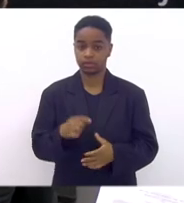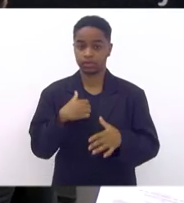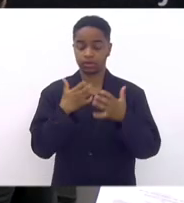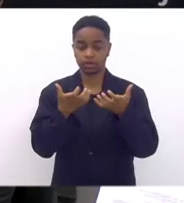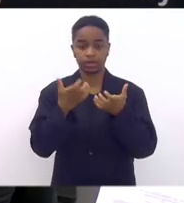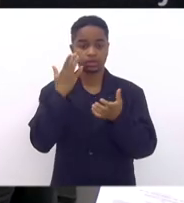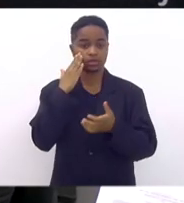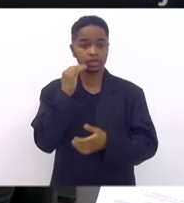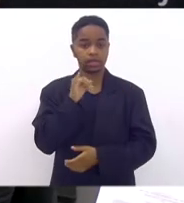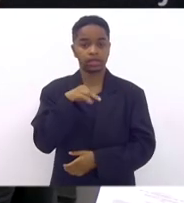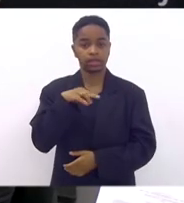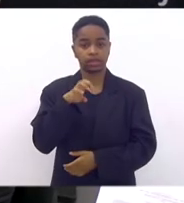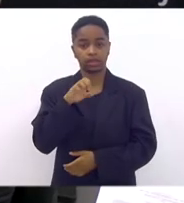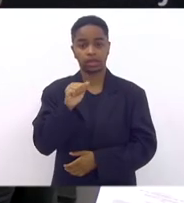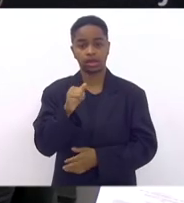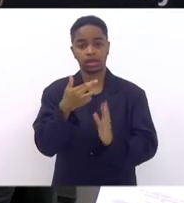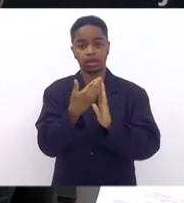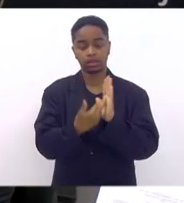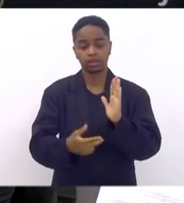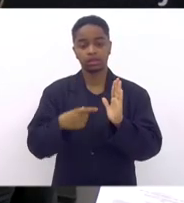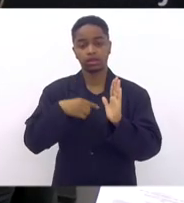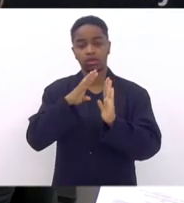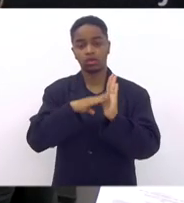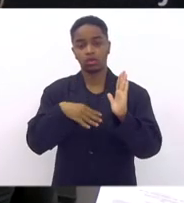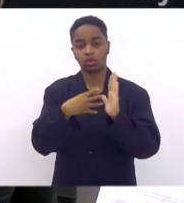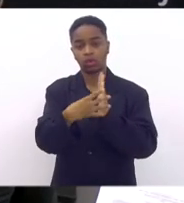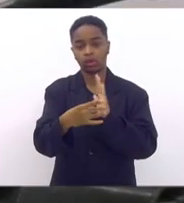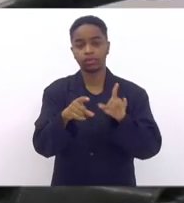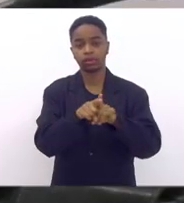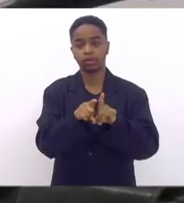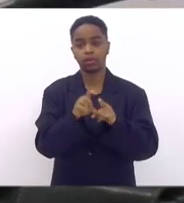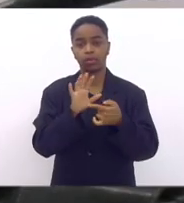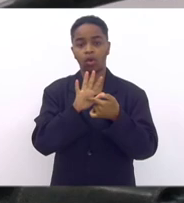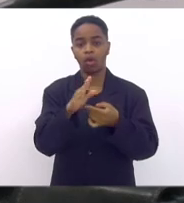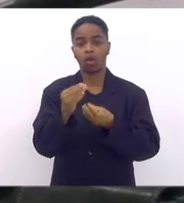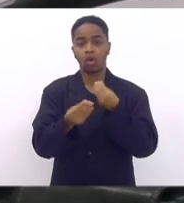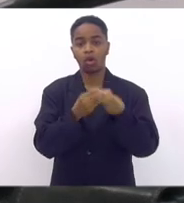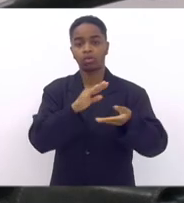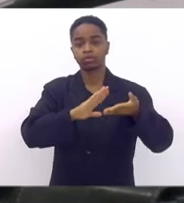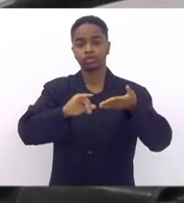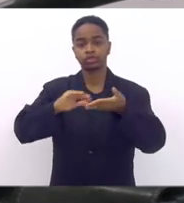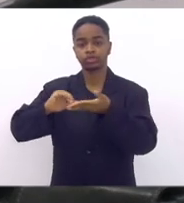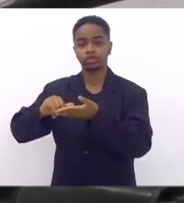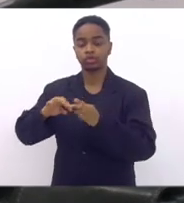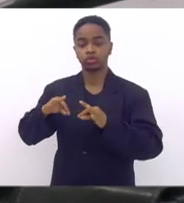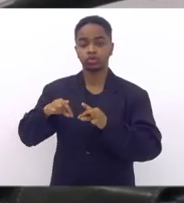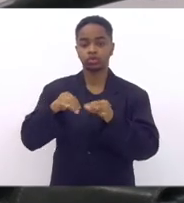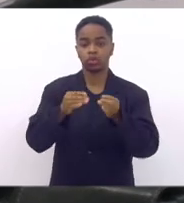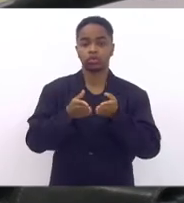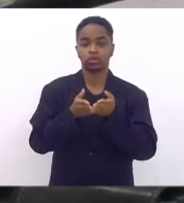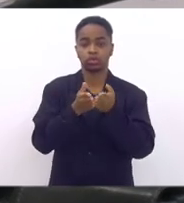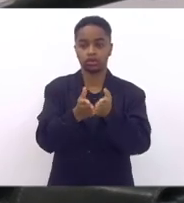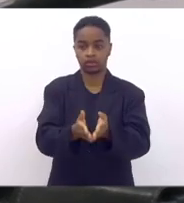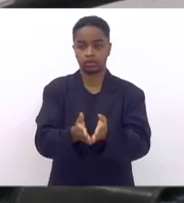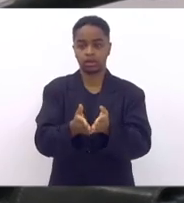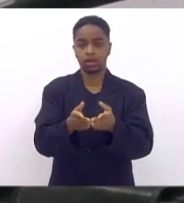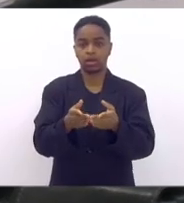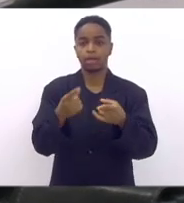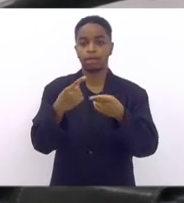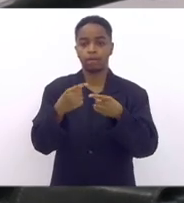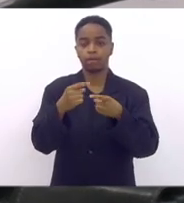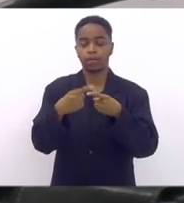relatório contendo o cronograma e a forma de retirada de uma de todas as embarcações que podem causar